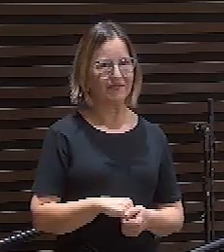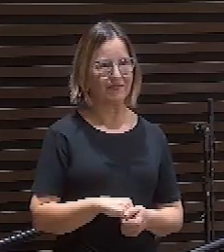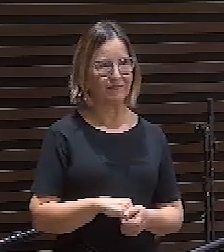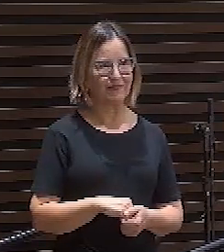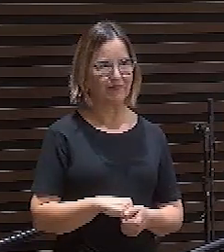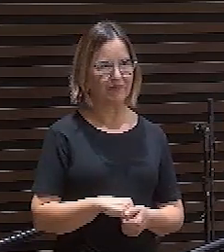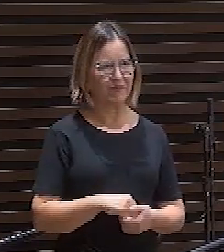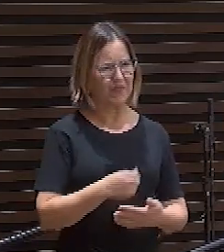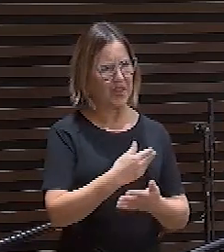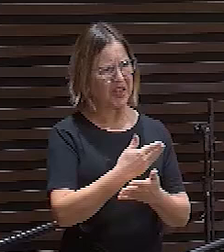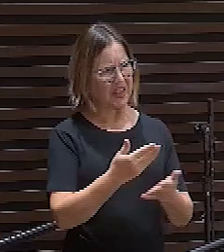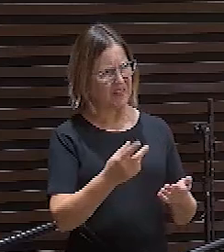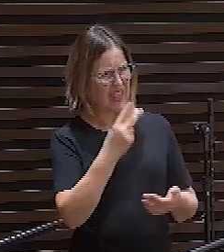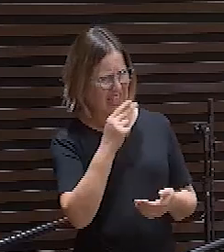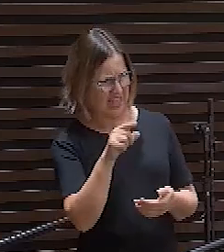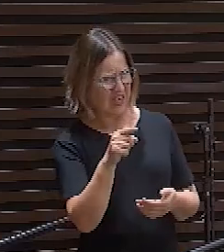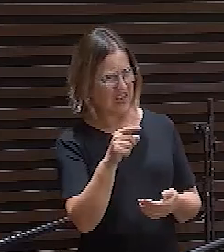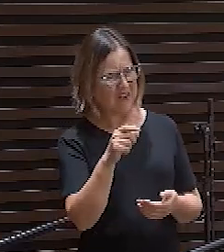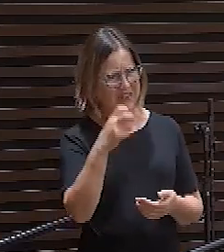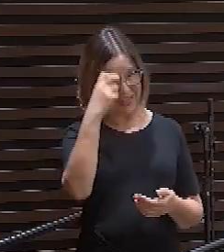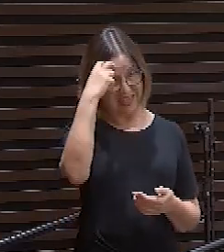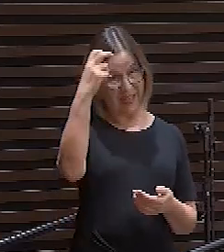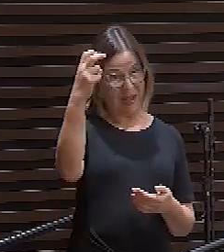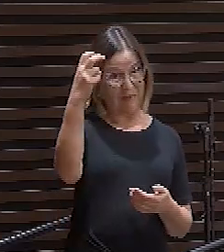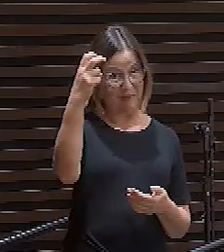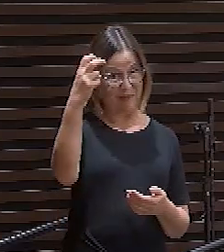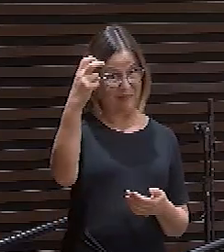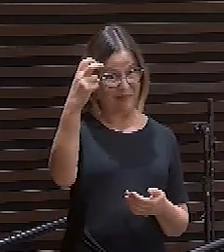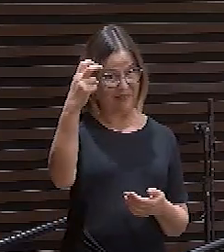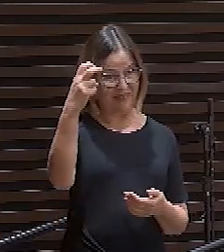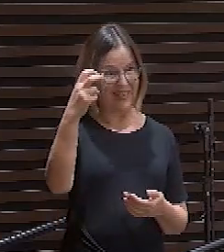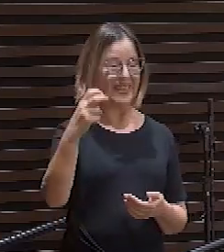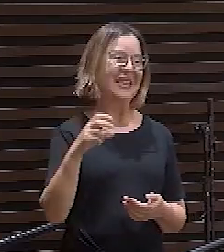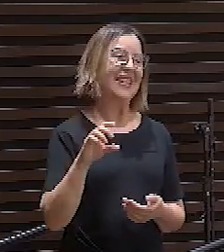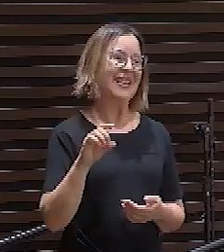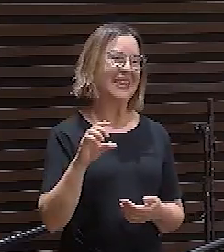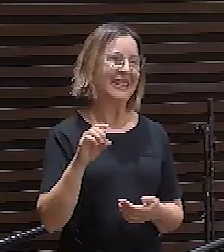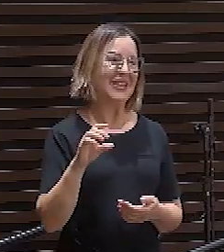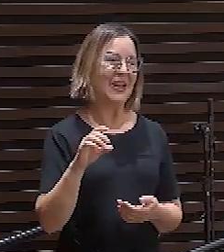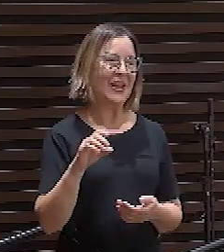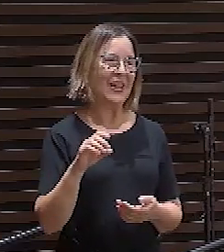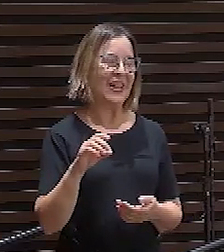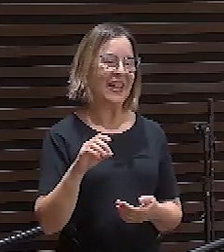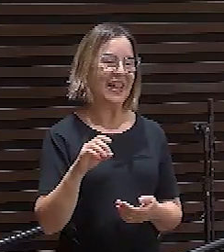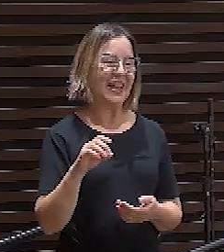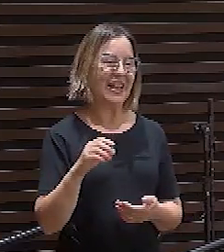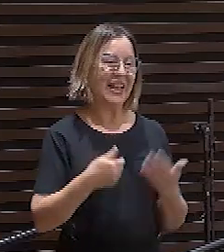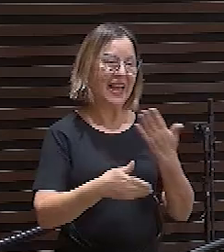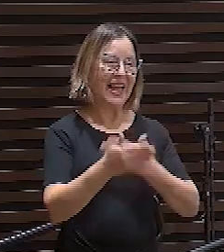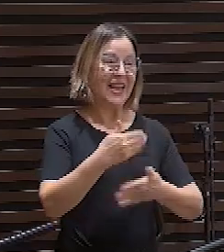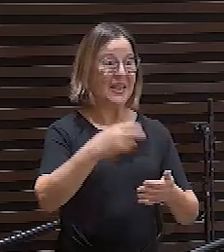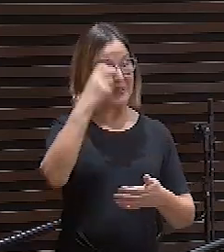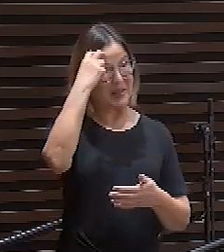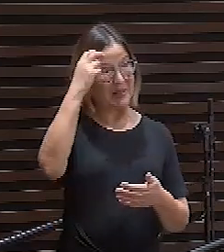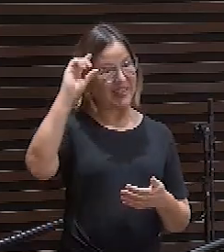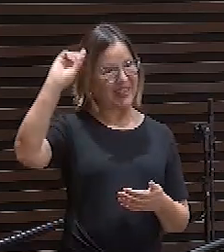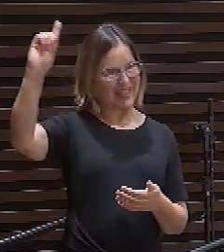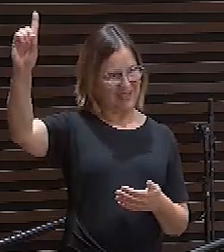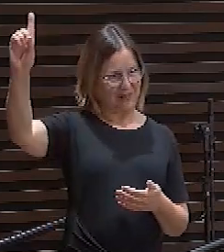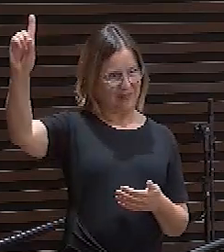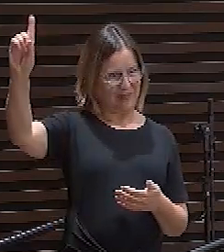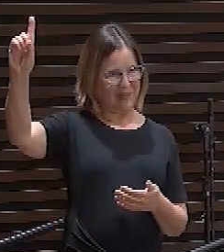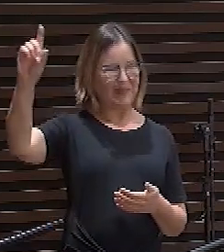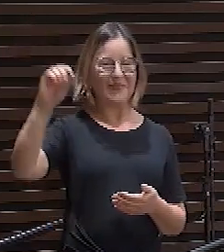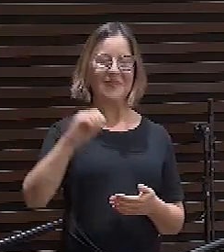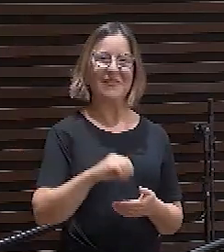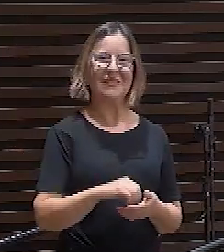Você se acha sábio e inteligente? Somente com a sabedoria de Deus nós temos essa